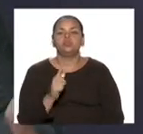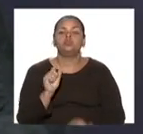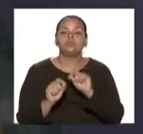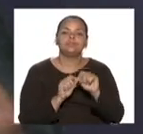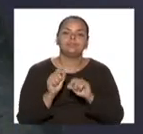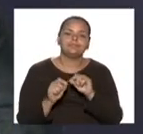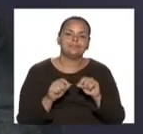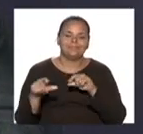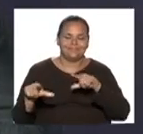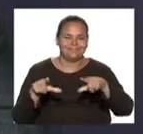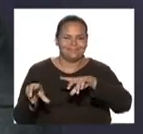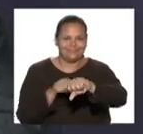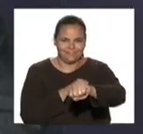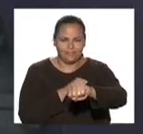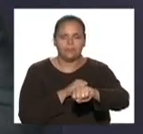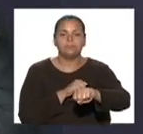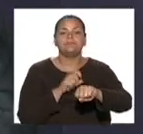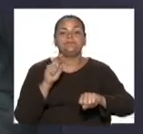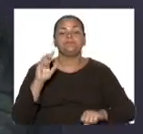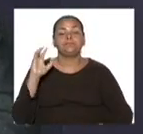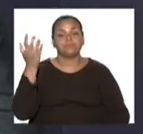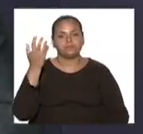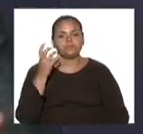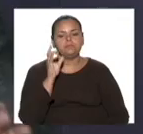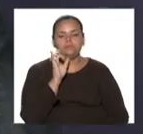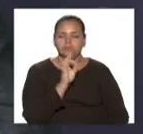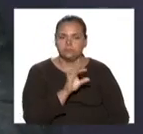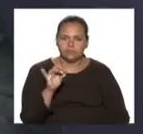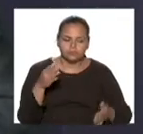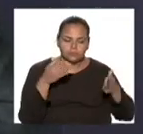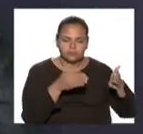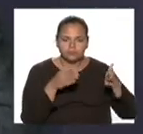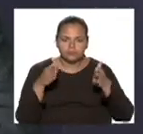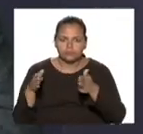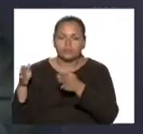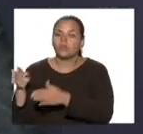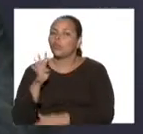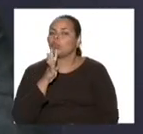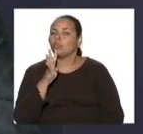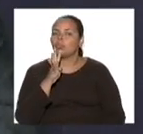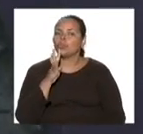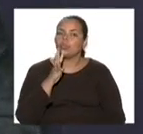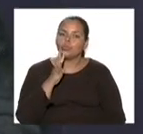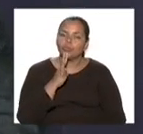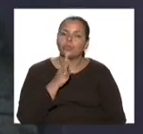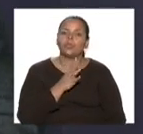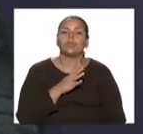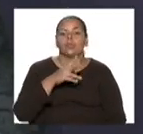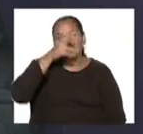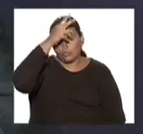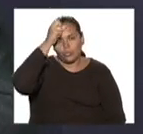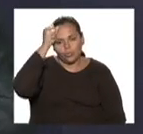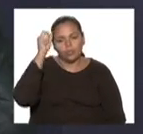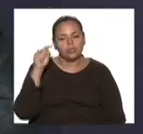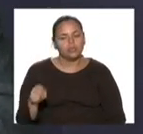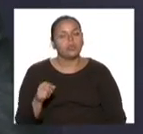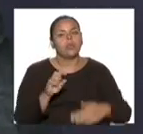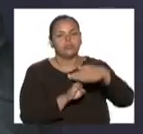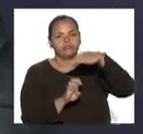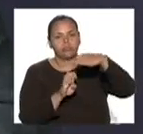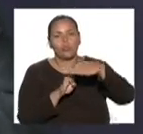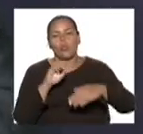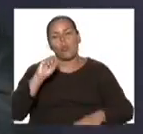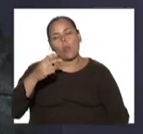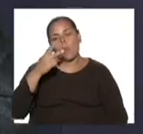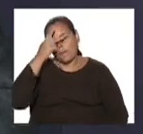que é a diplomação. É, de fato, dentro de cada segmento, fazer o reconhecimento público daquele